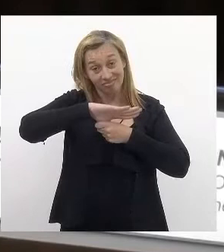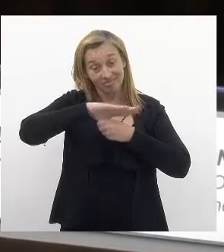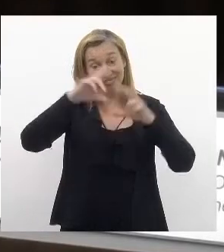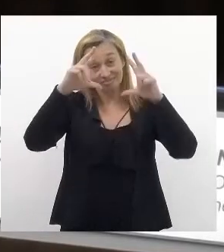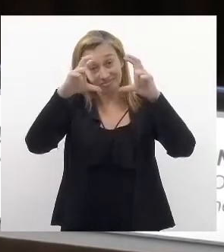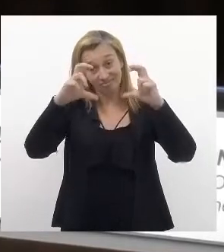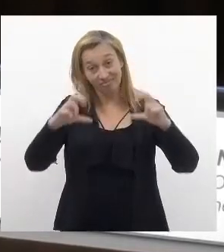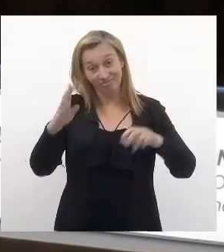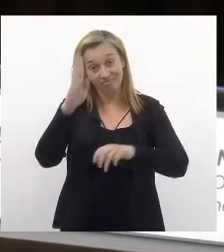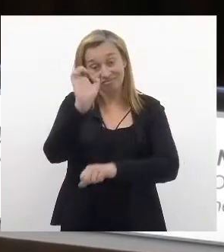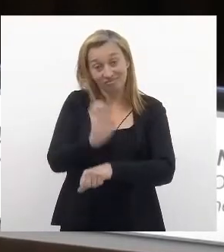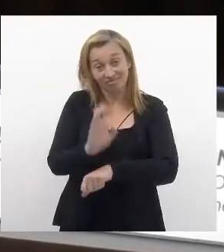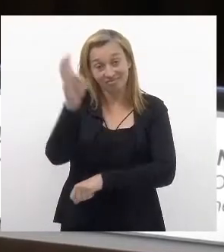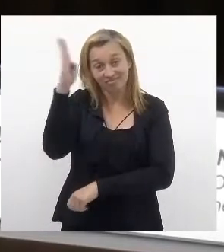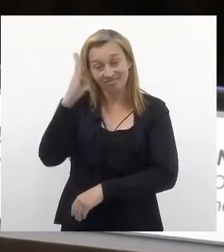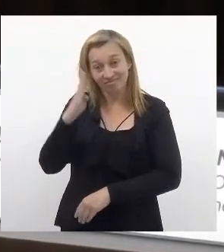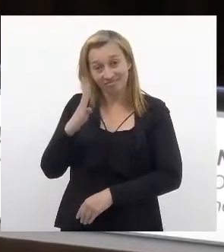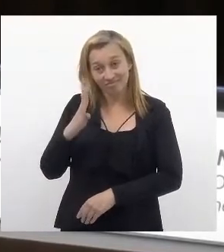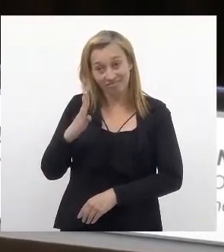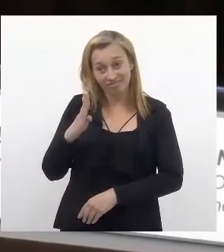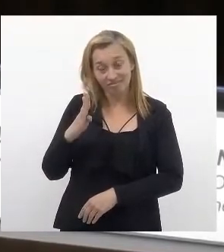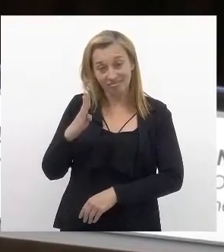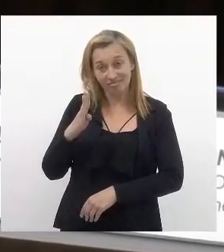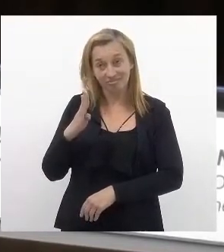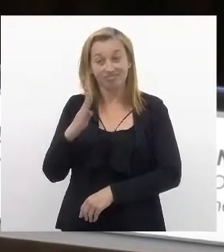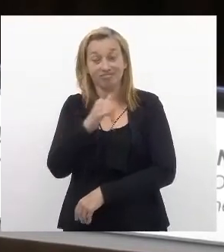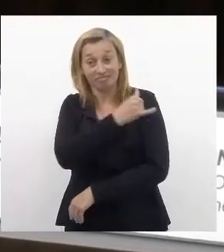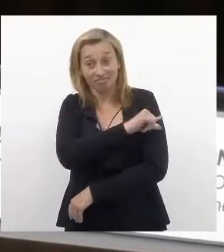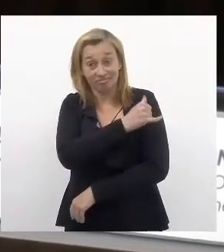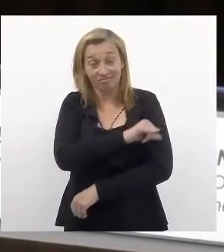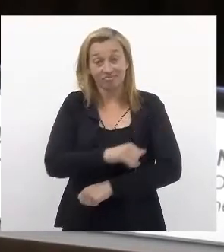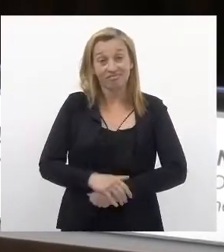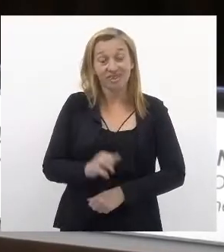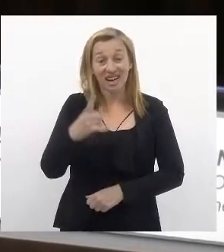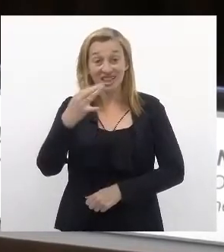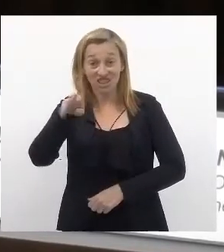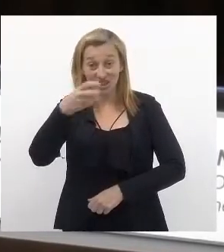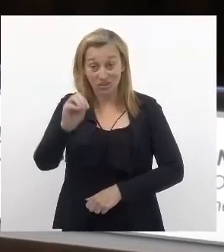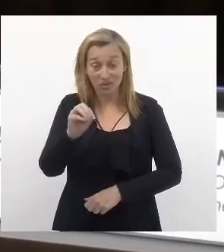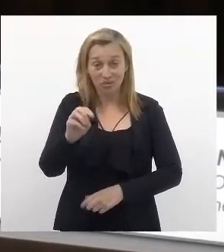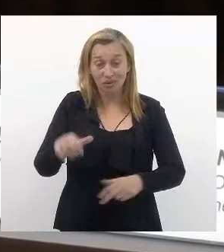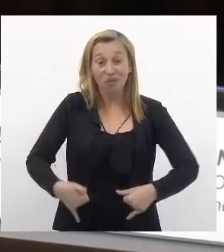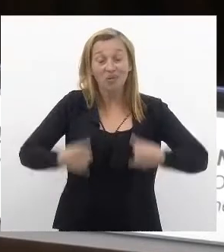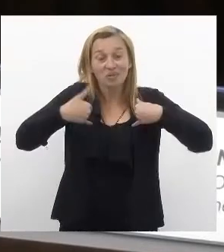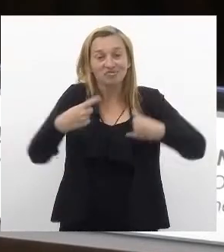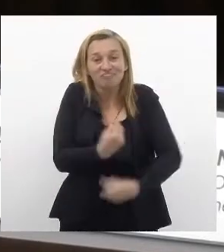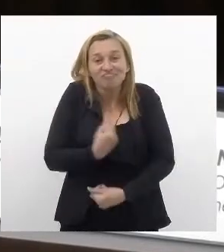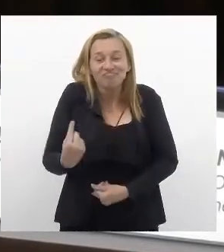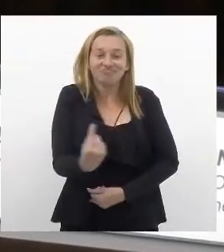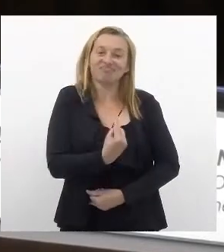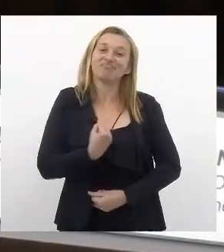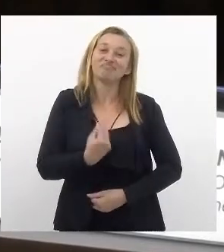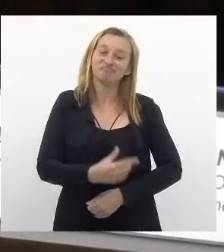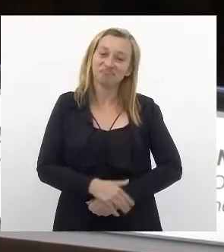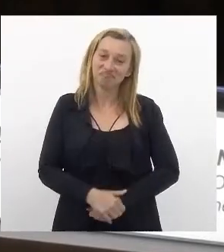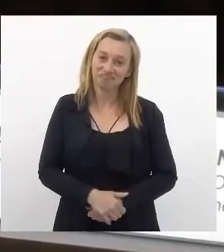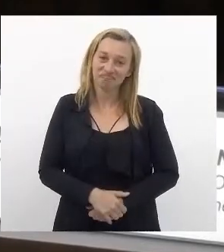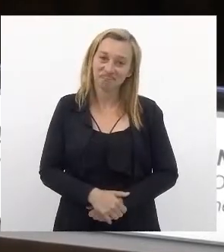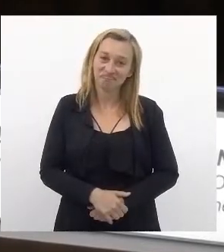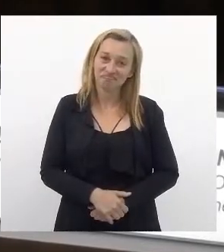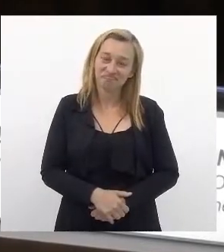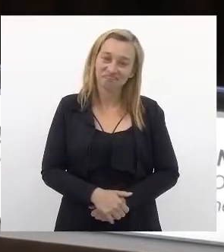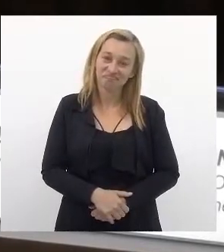libanês no estado do Rio de Janeiro, Dr. Alessandro Bittar, é um orgulho para todos nós.